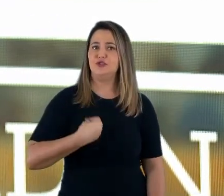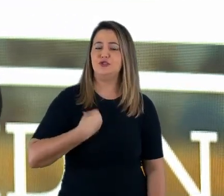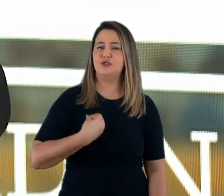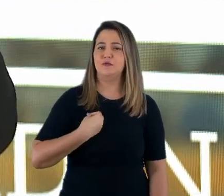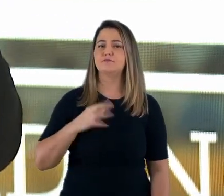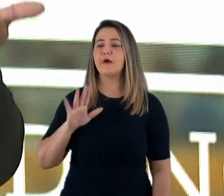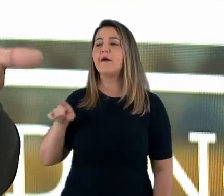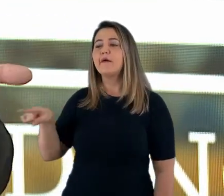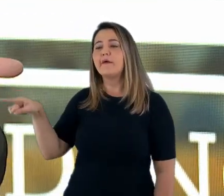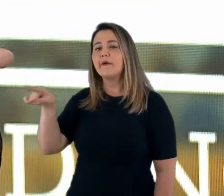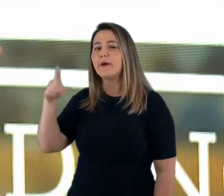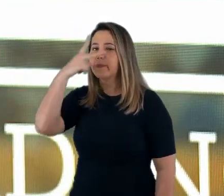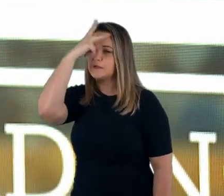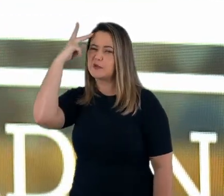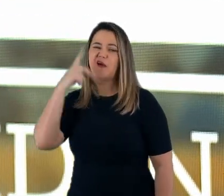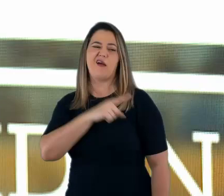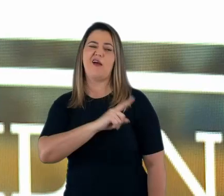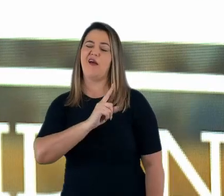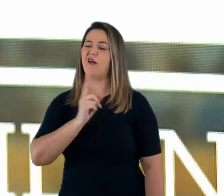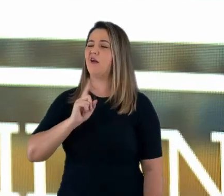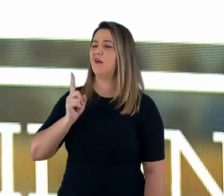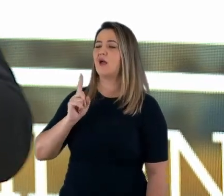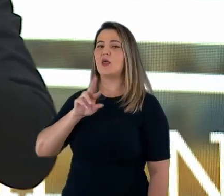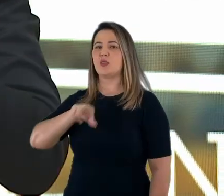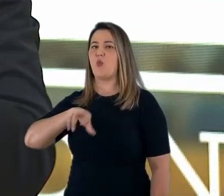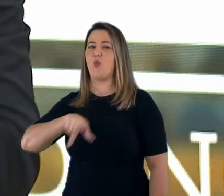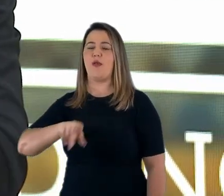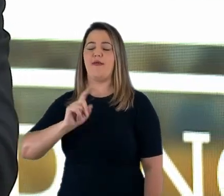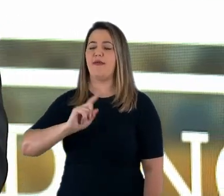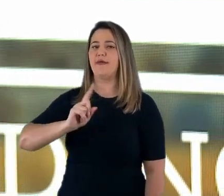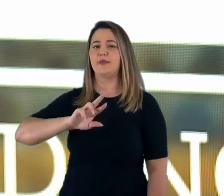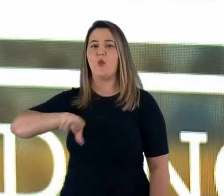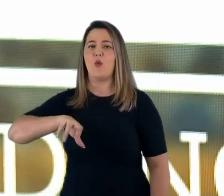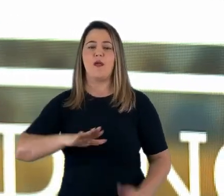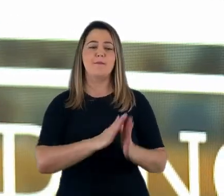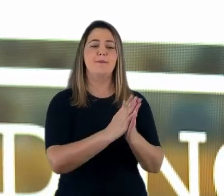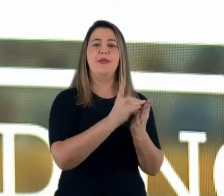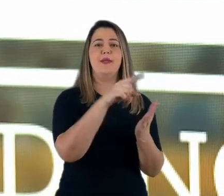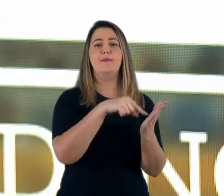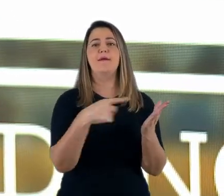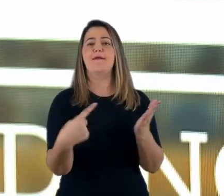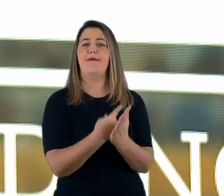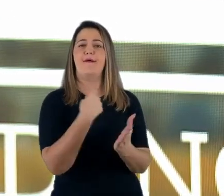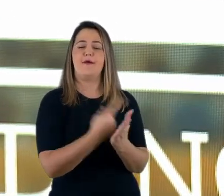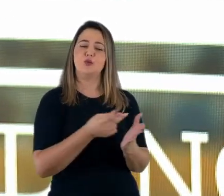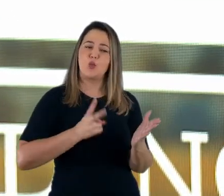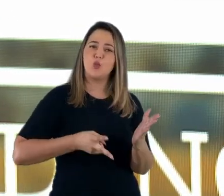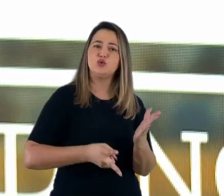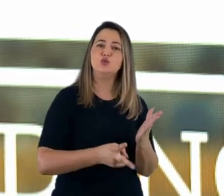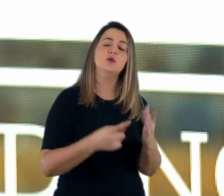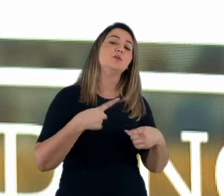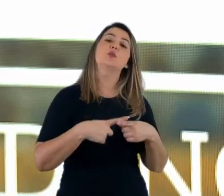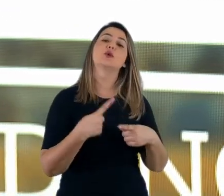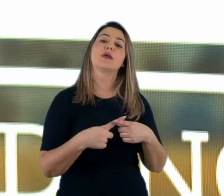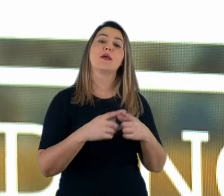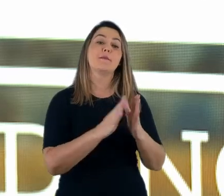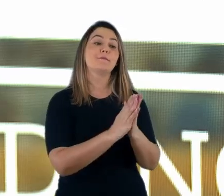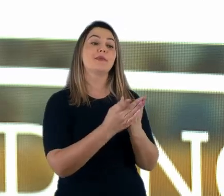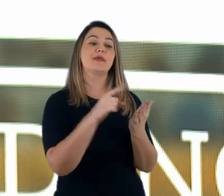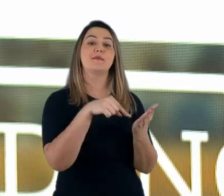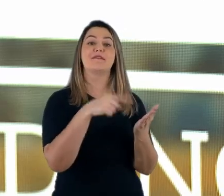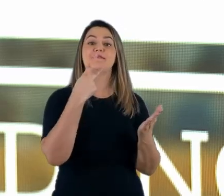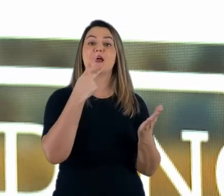de invalidar o texto bíblico. Então eles argumentavam que a Bíblia estava errada, porque a Bíblia dizia